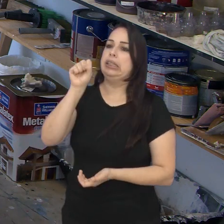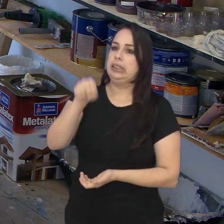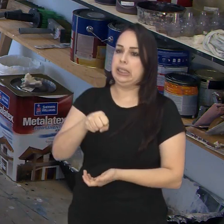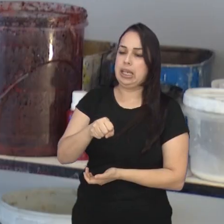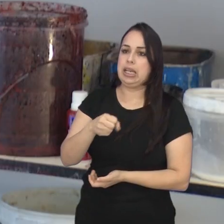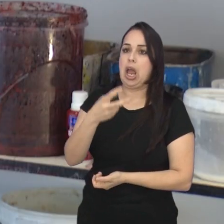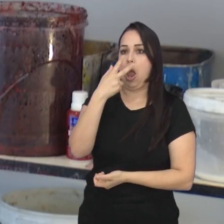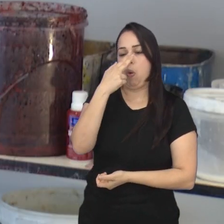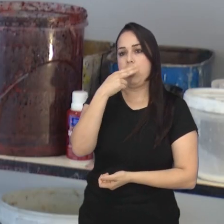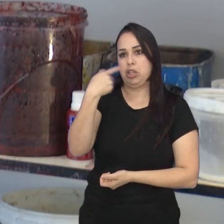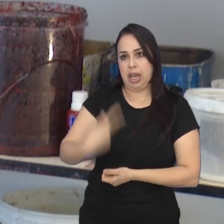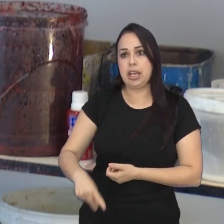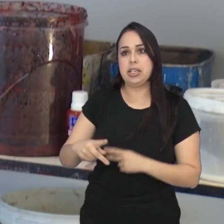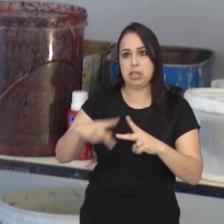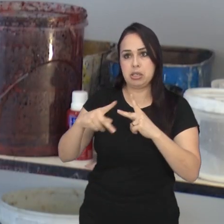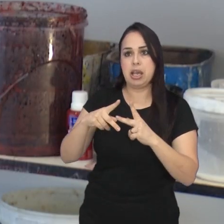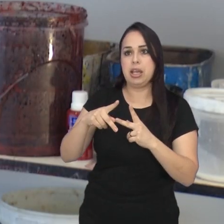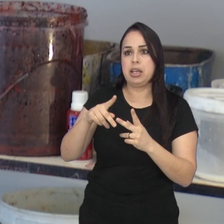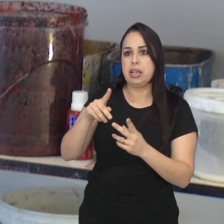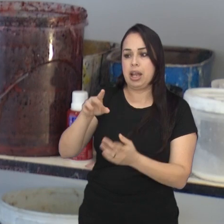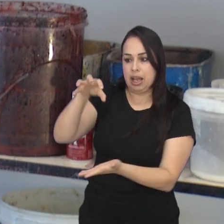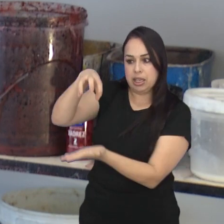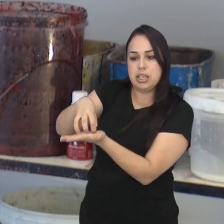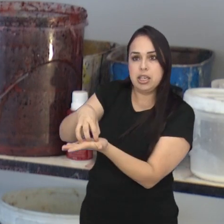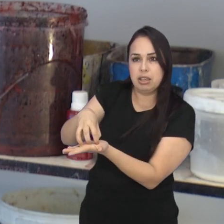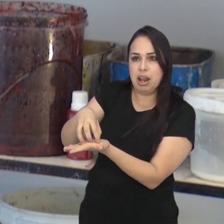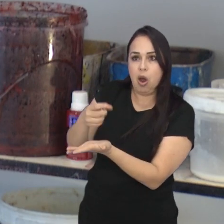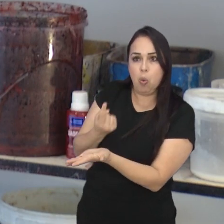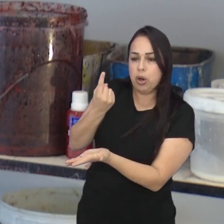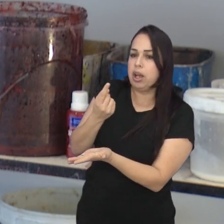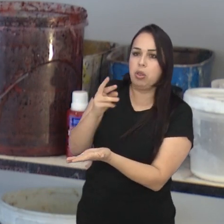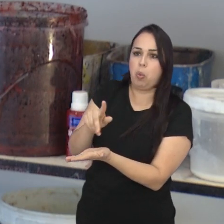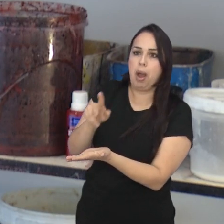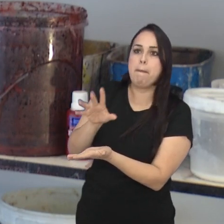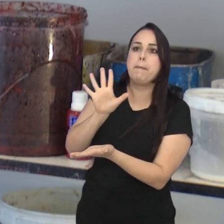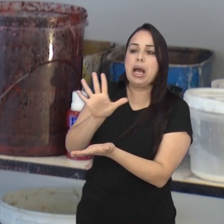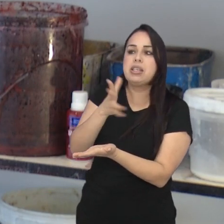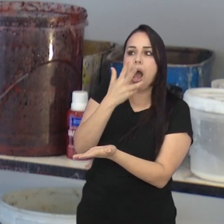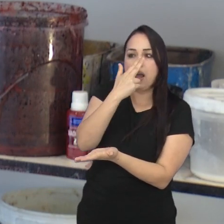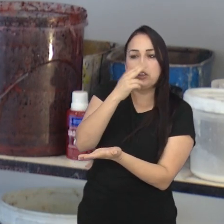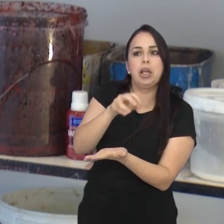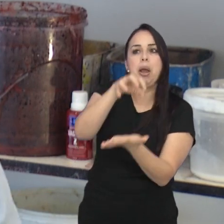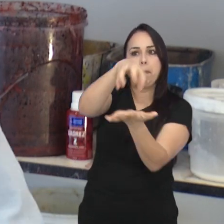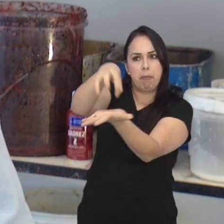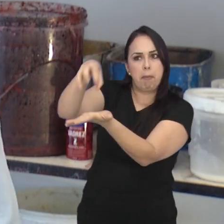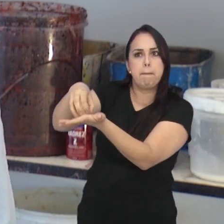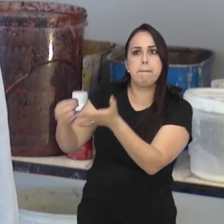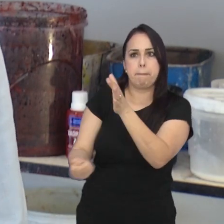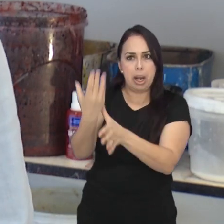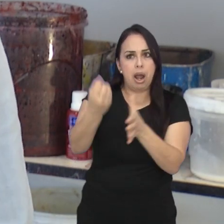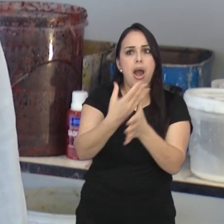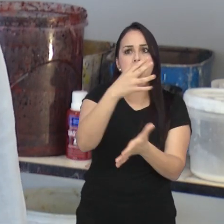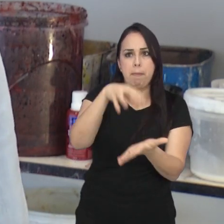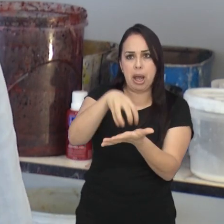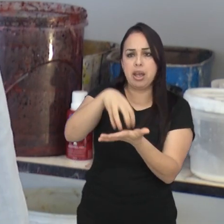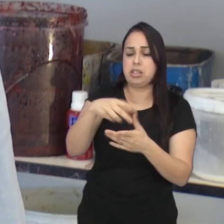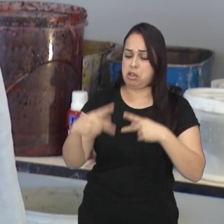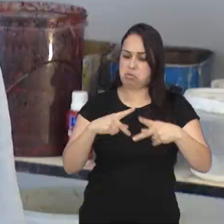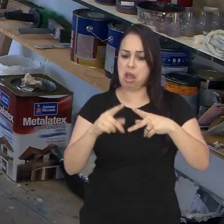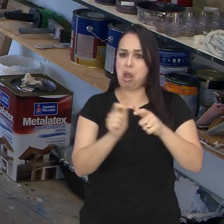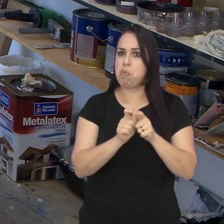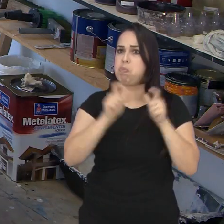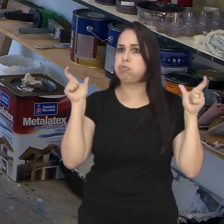eu acho que a gente poderia ter, ela não é a única, mas eu acho que poderia ter mais. São José é uma cidade grande,